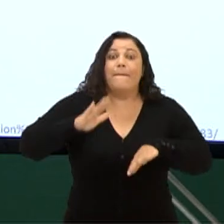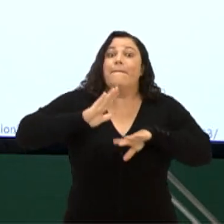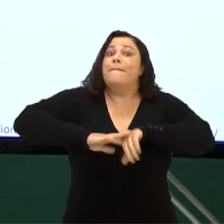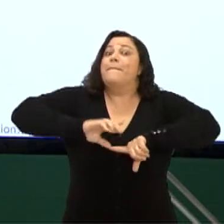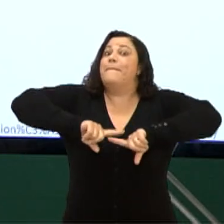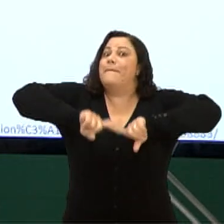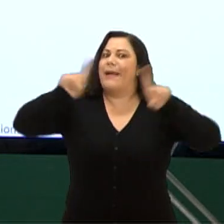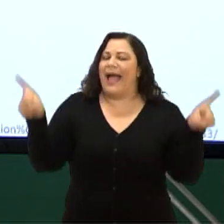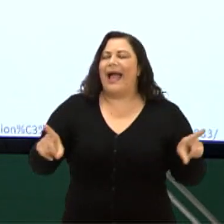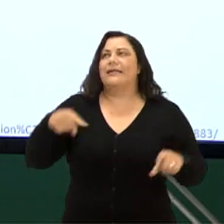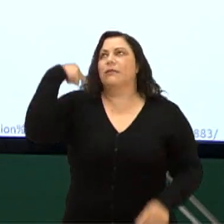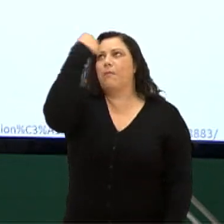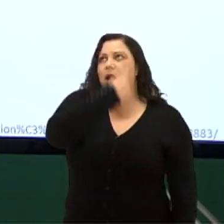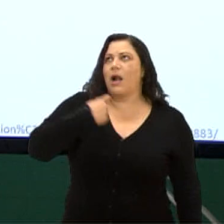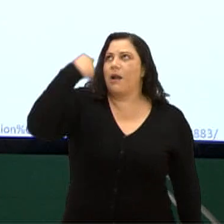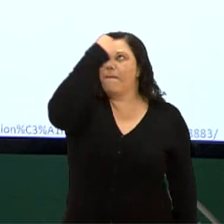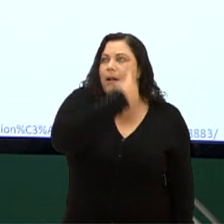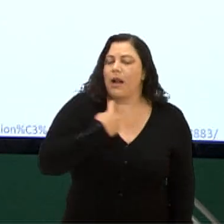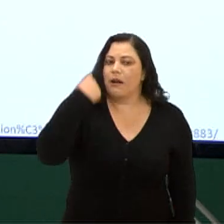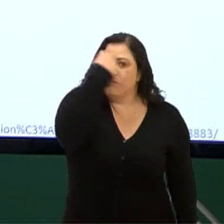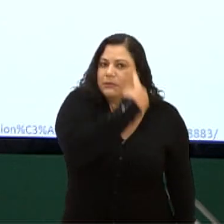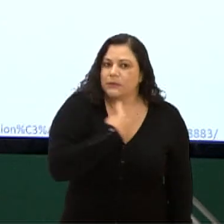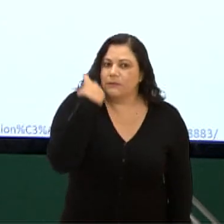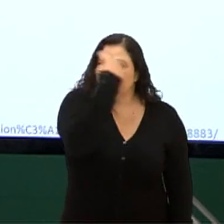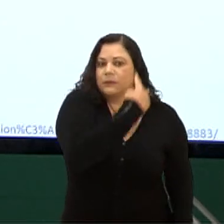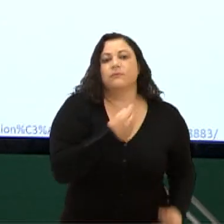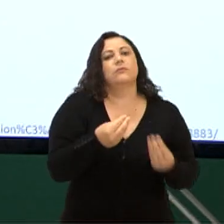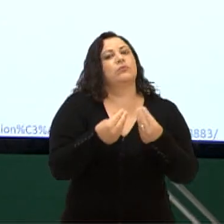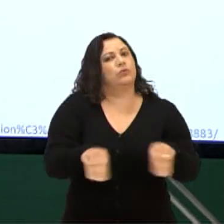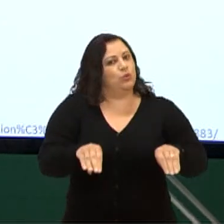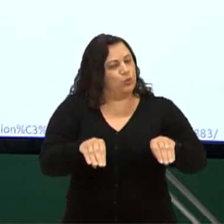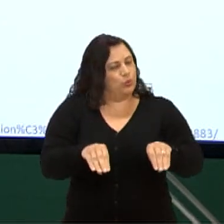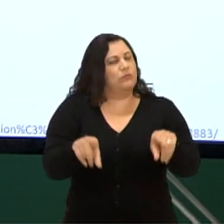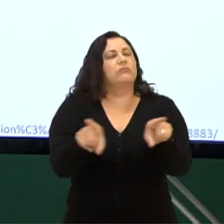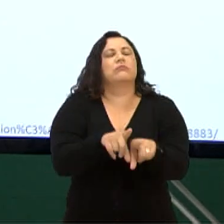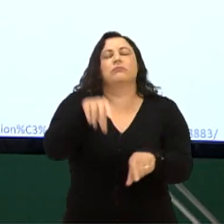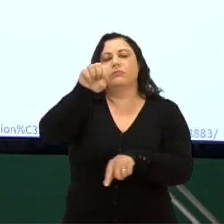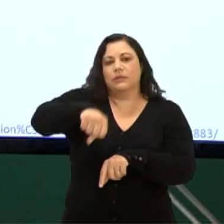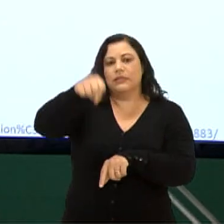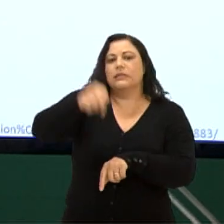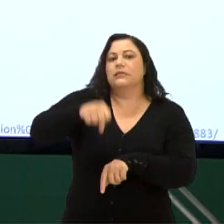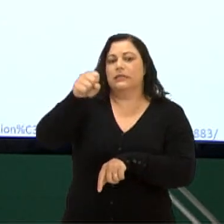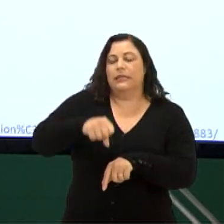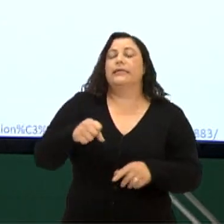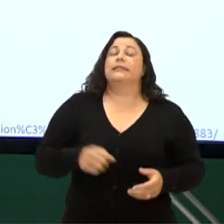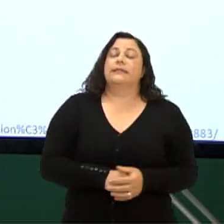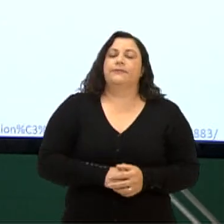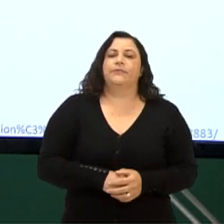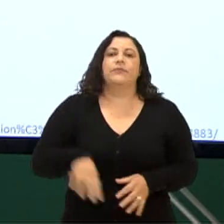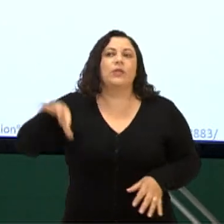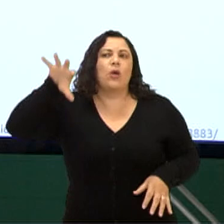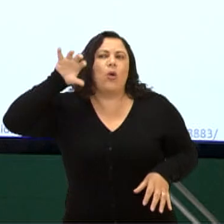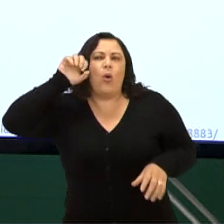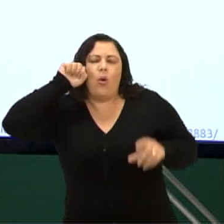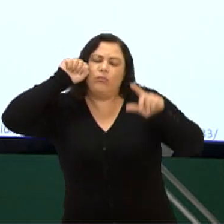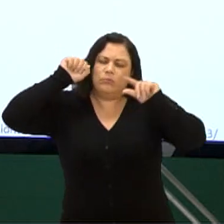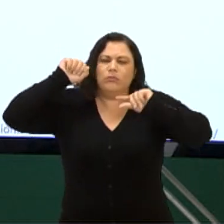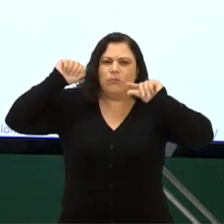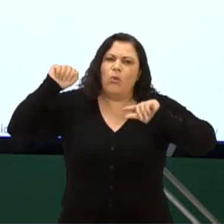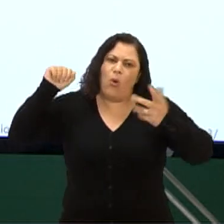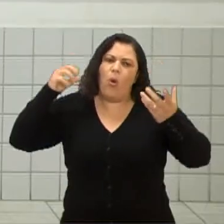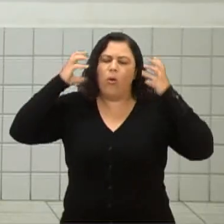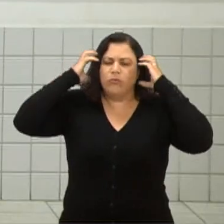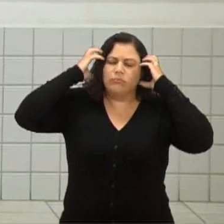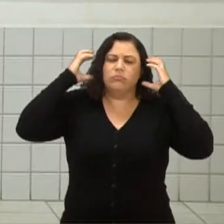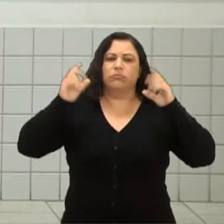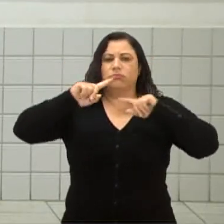tempo, horas seguidas, também prejudica. Então, a gente tem que dar um tempo também. Ouvir um pouquinho e parar. Não é só a altura do